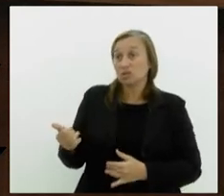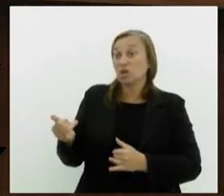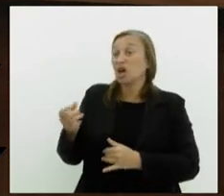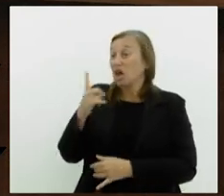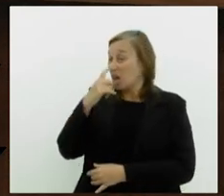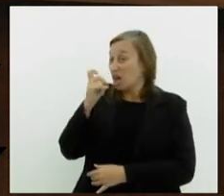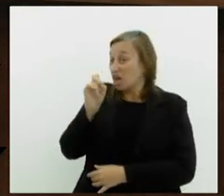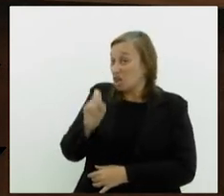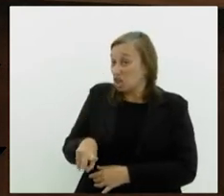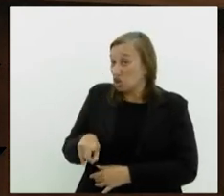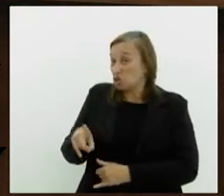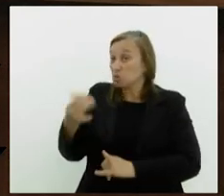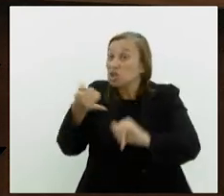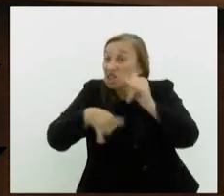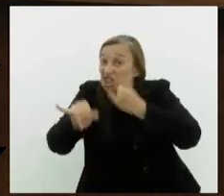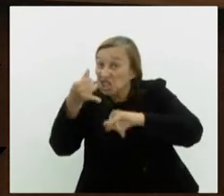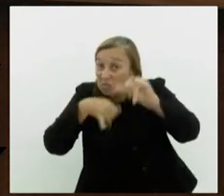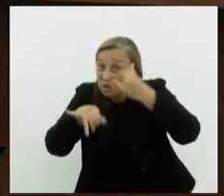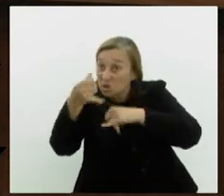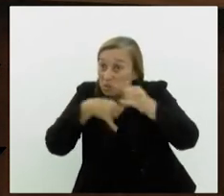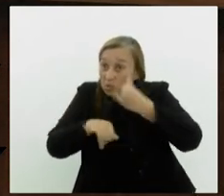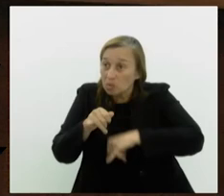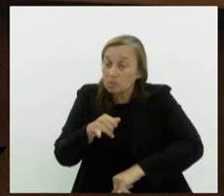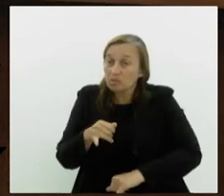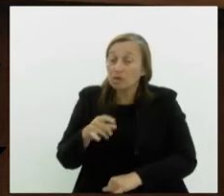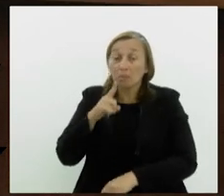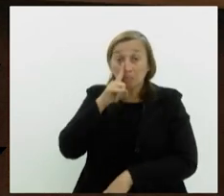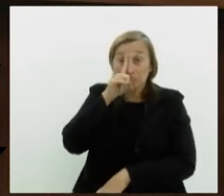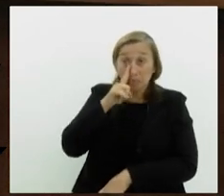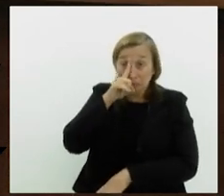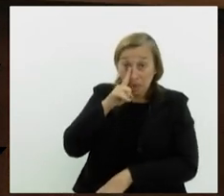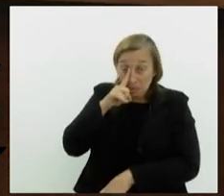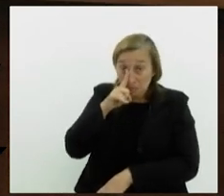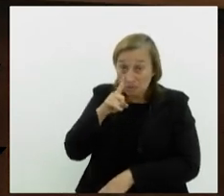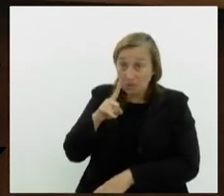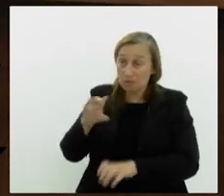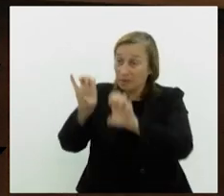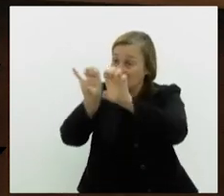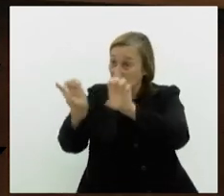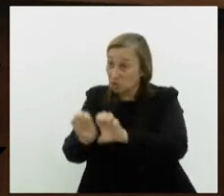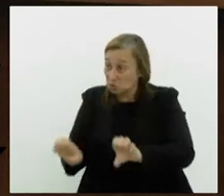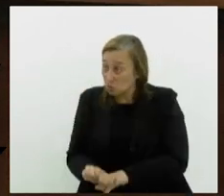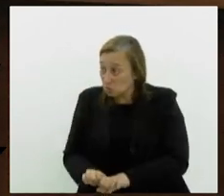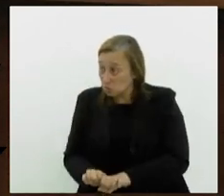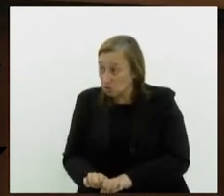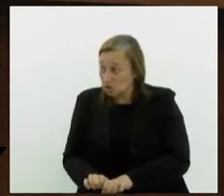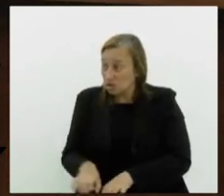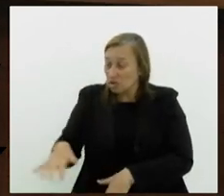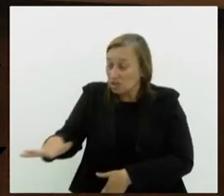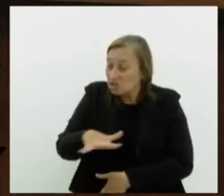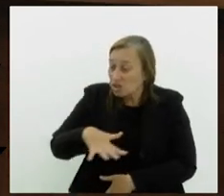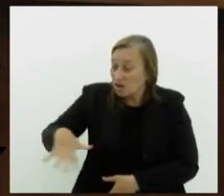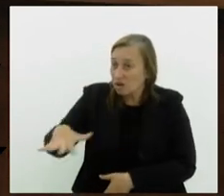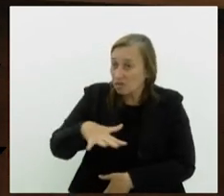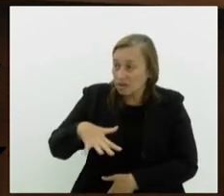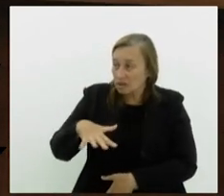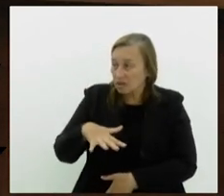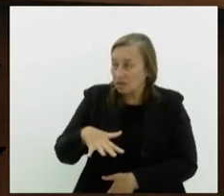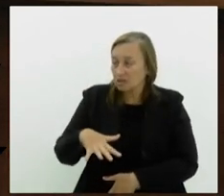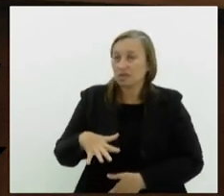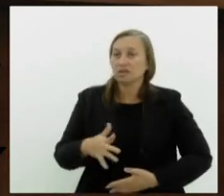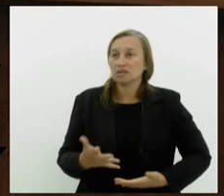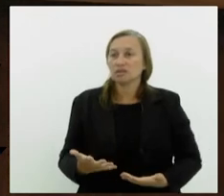solvente, coisa que é inviável até pela estrutura geográfica da região, que não permite o trânsito de